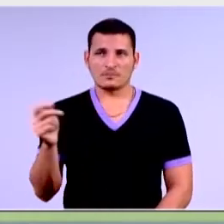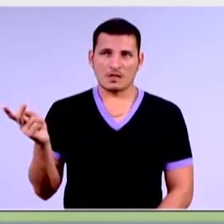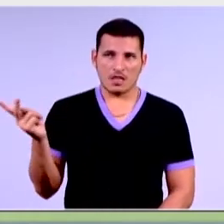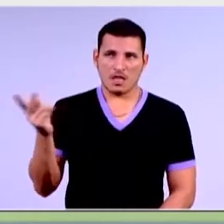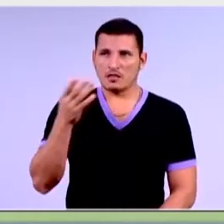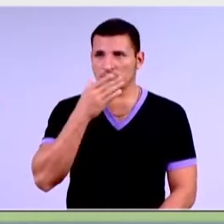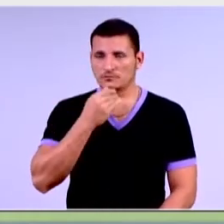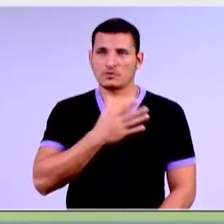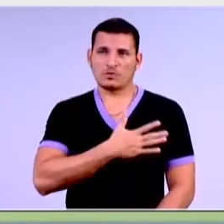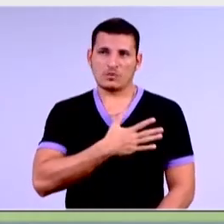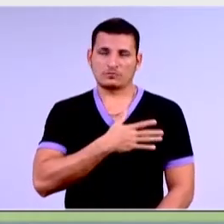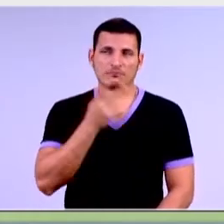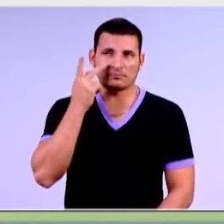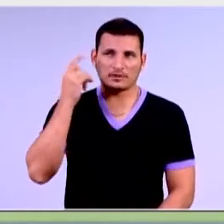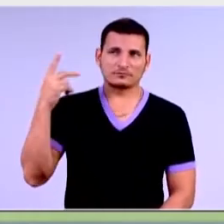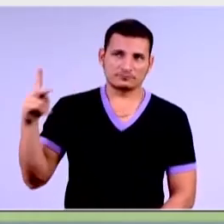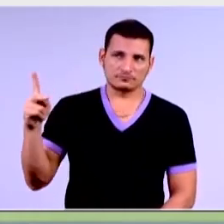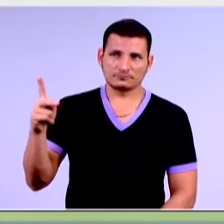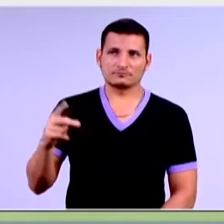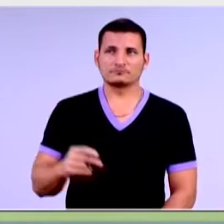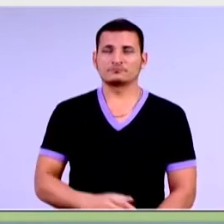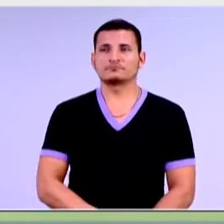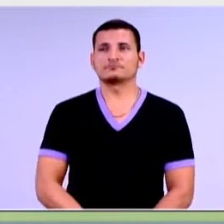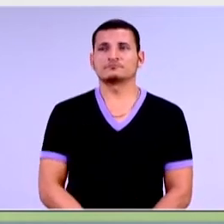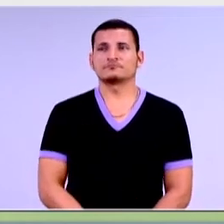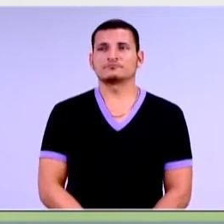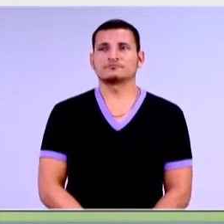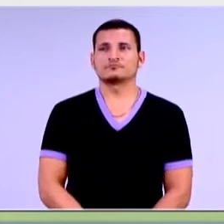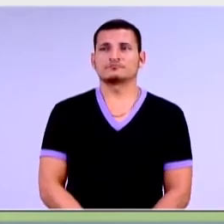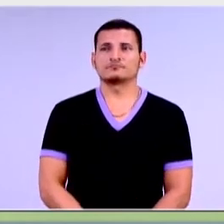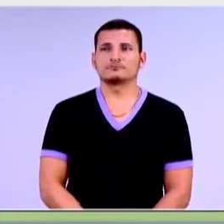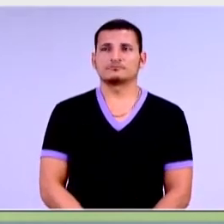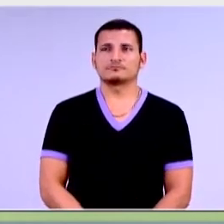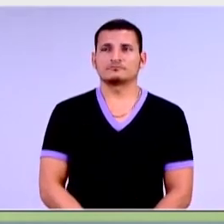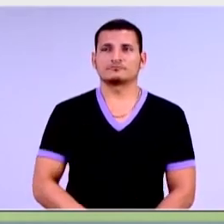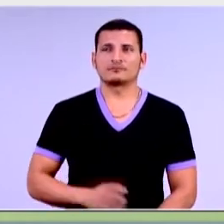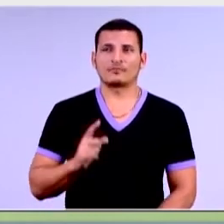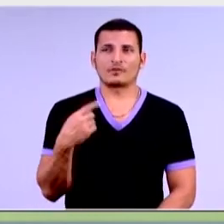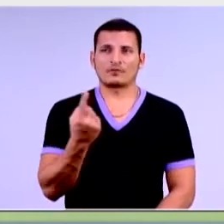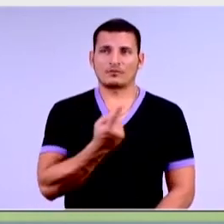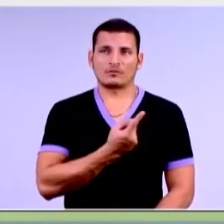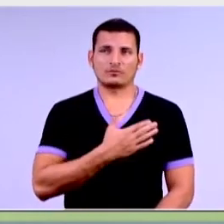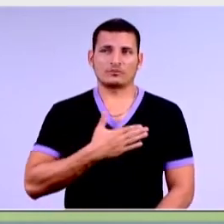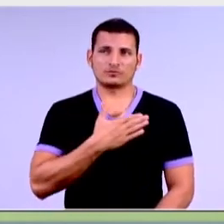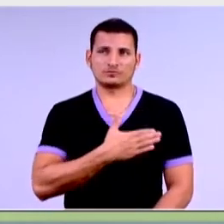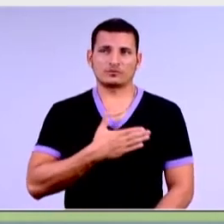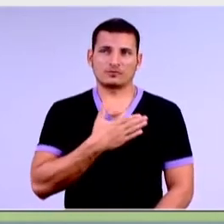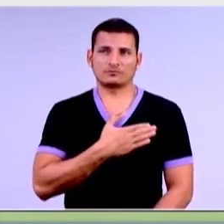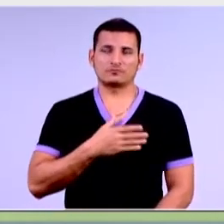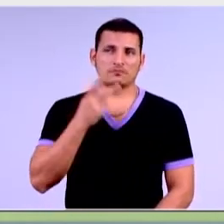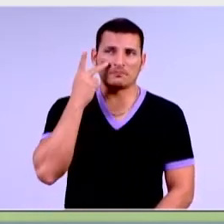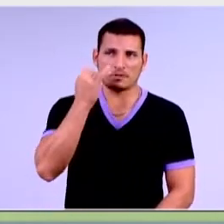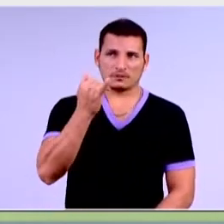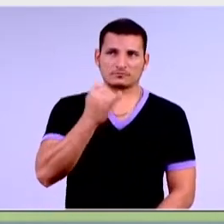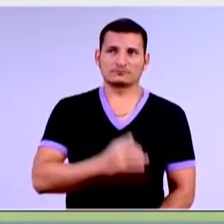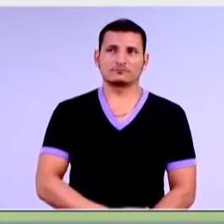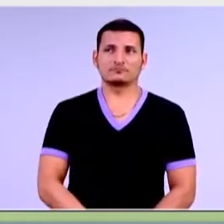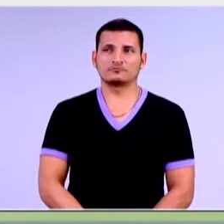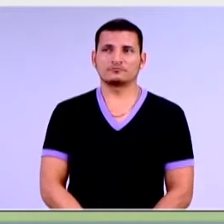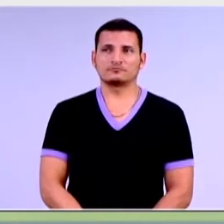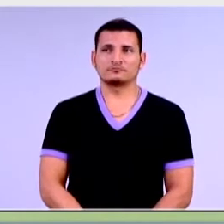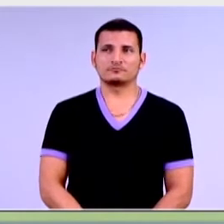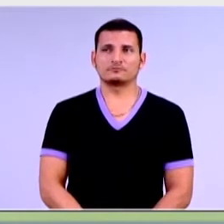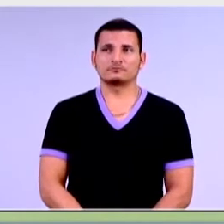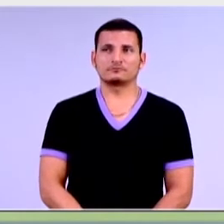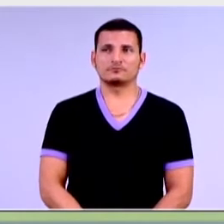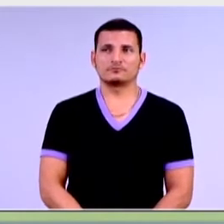pai dele ou dela o ilaia ao a fada nós gostamos de nosso pai e olic o